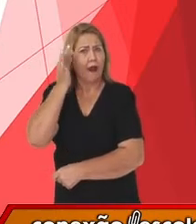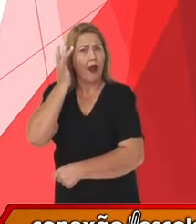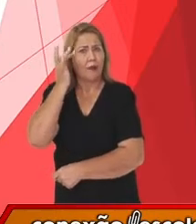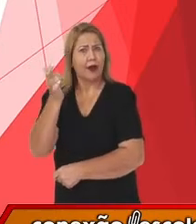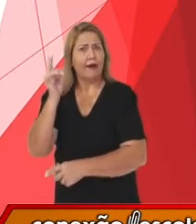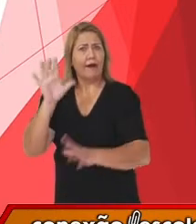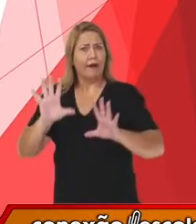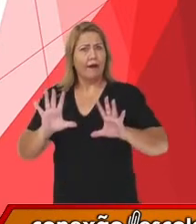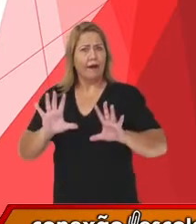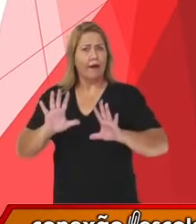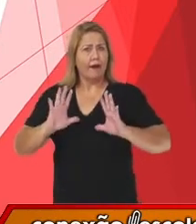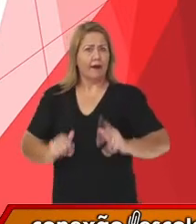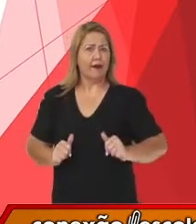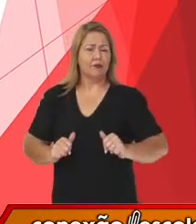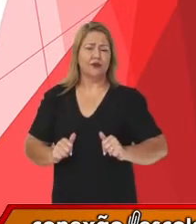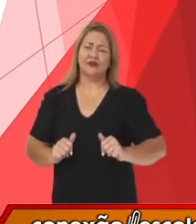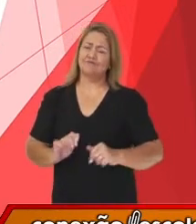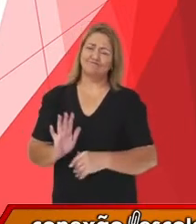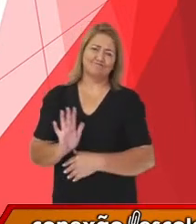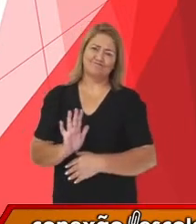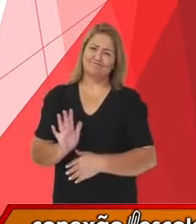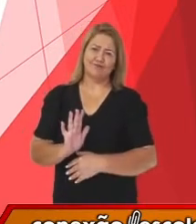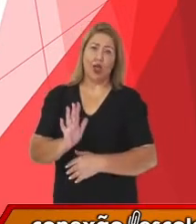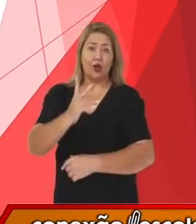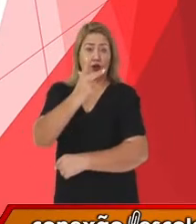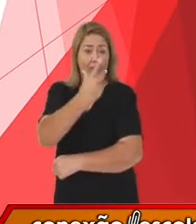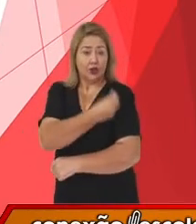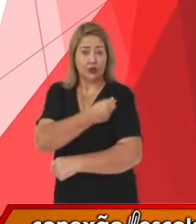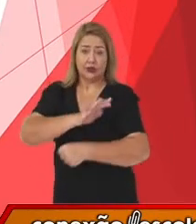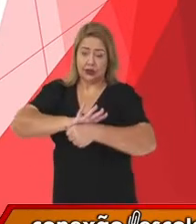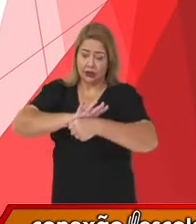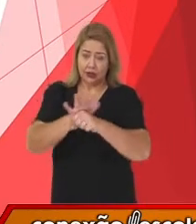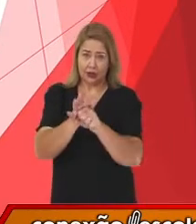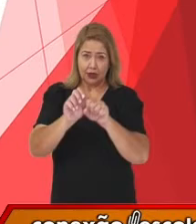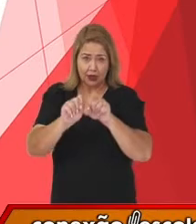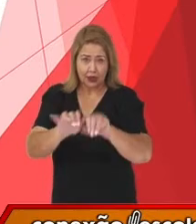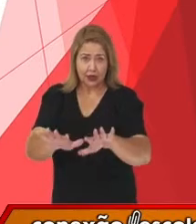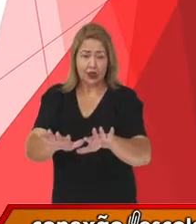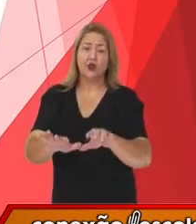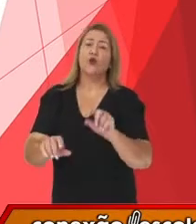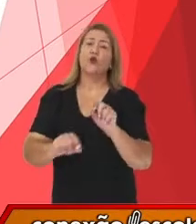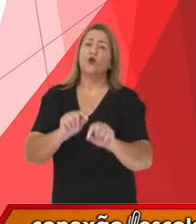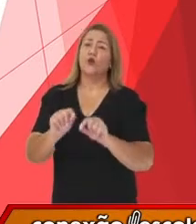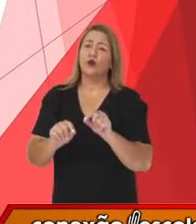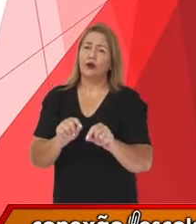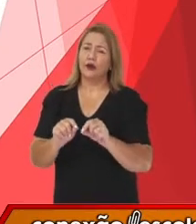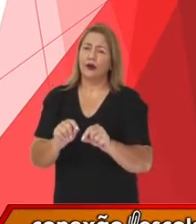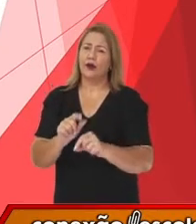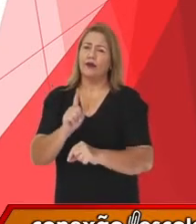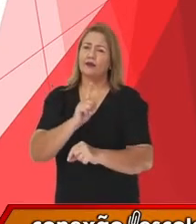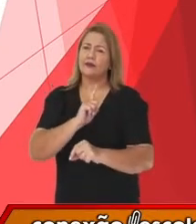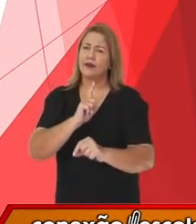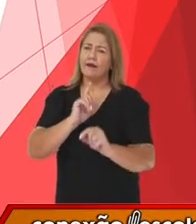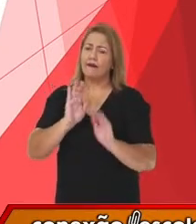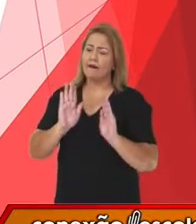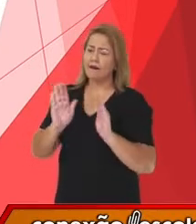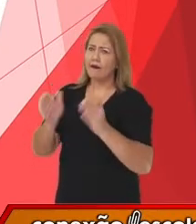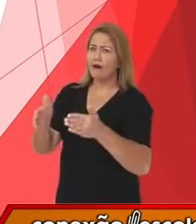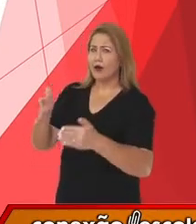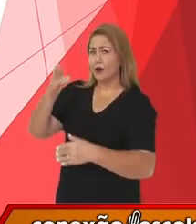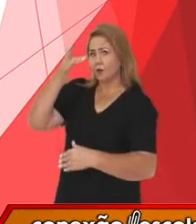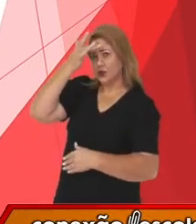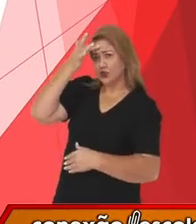vacinar? A vacina da Covid-19, especificamente, ela é voltada para pessoas